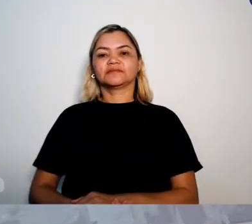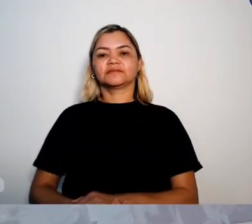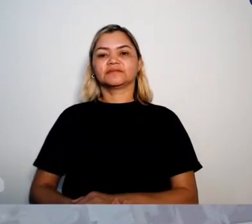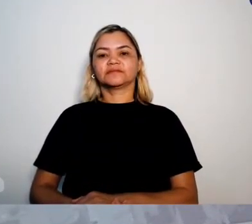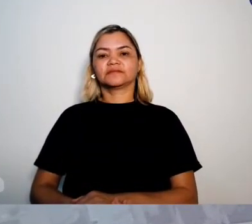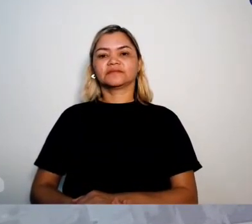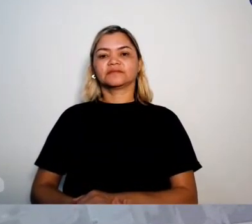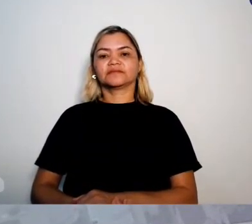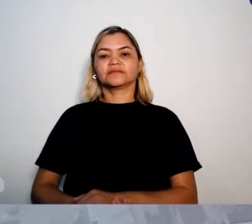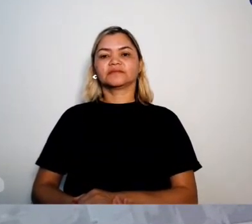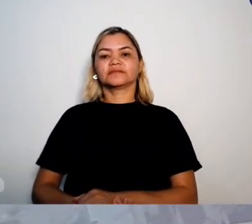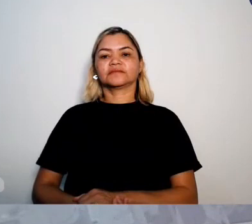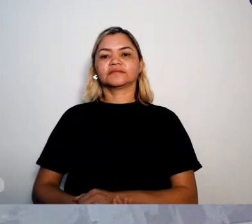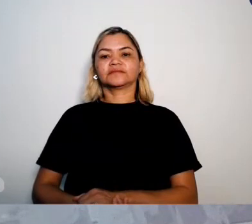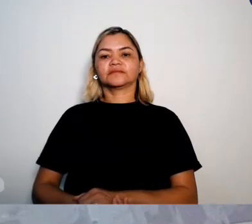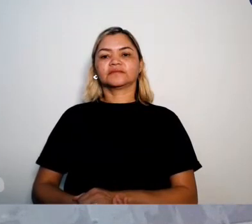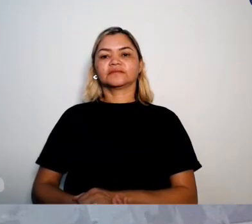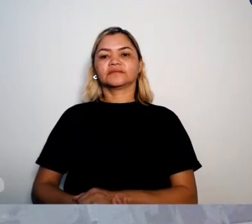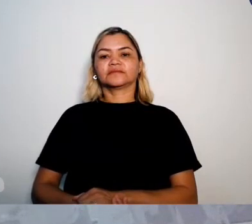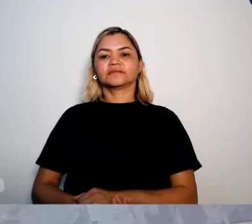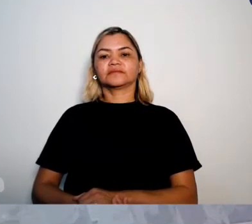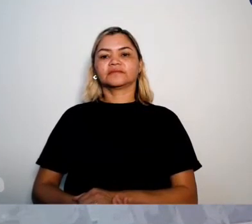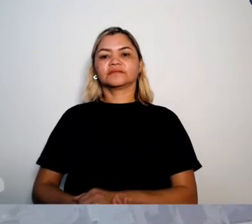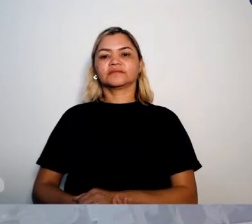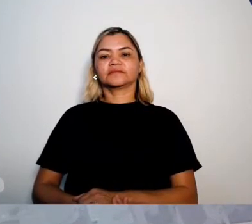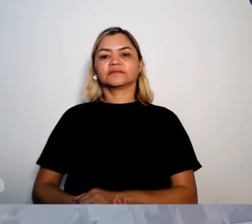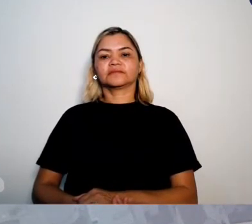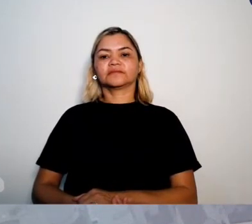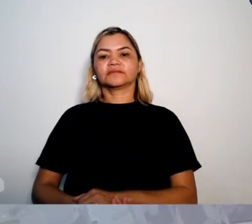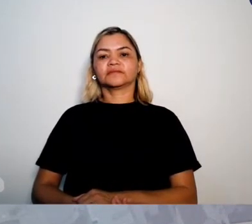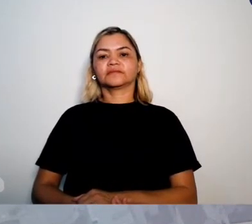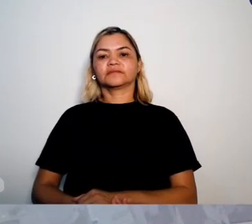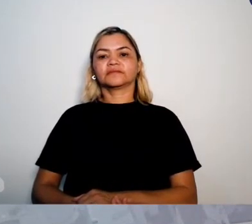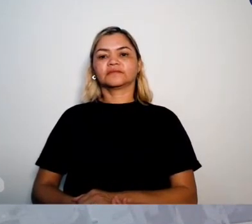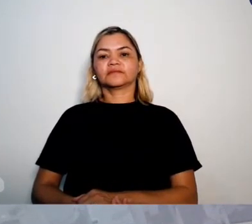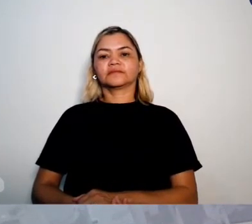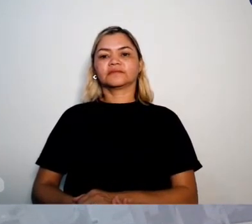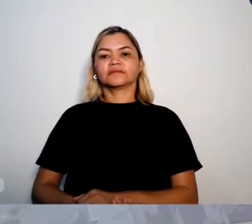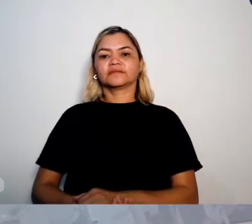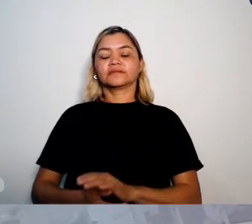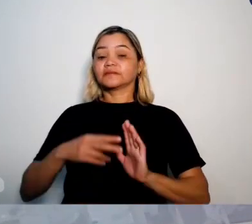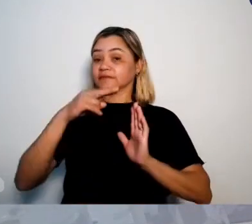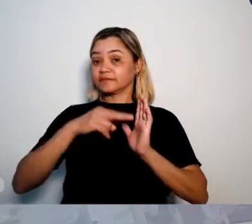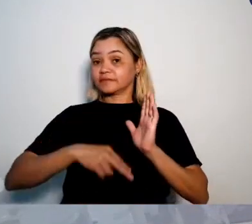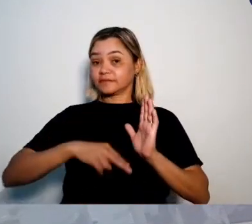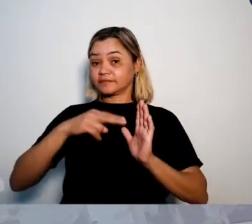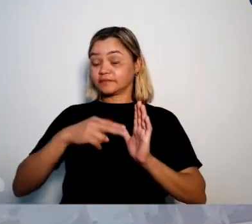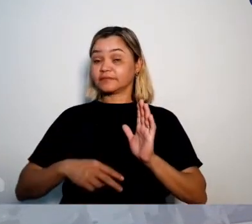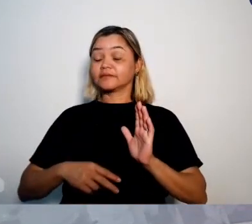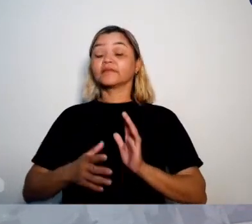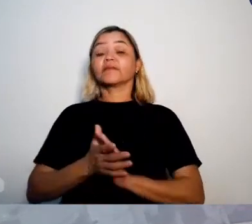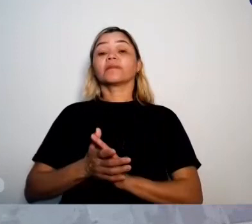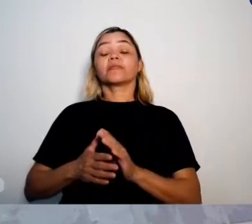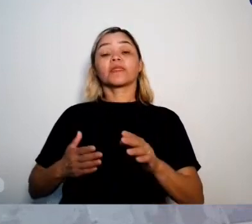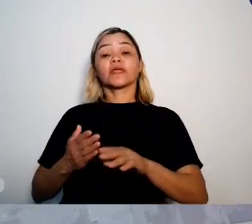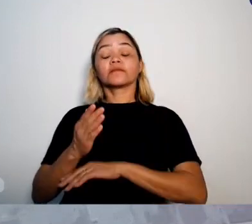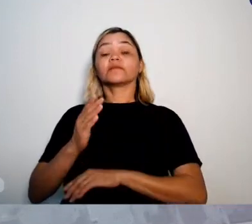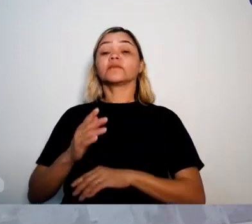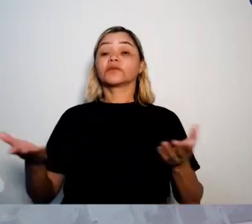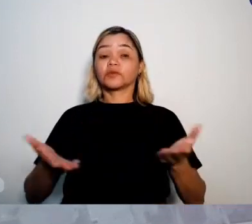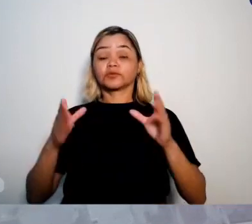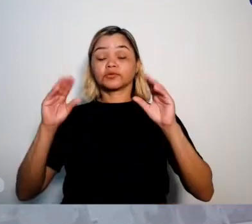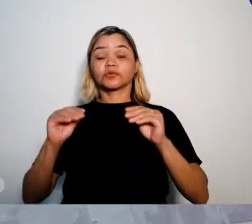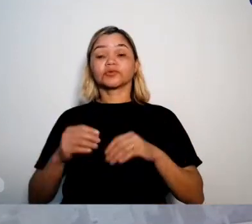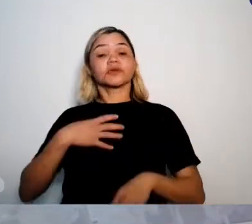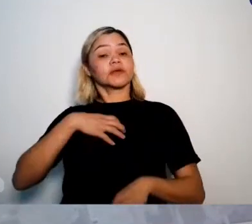eu acho importante que os senhores entendam o teor desse requerimento, porque se ele for aprovado na noite de hoje, é assim que o